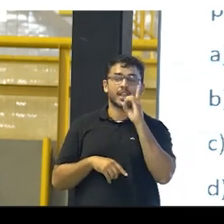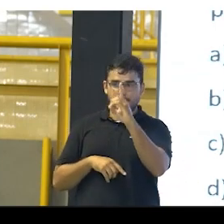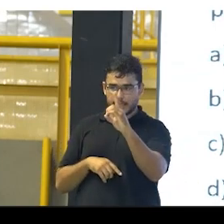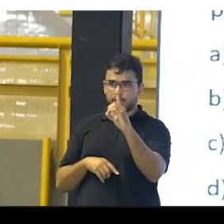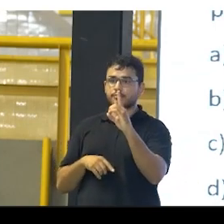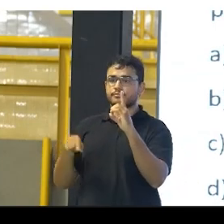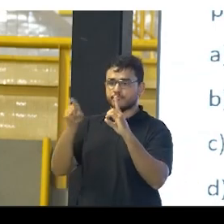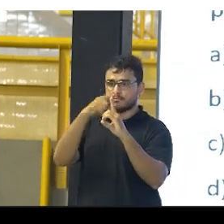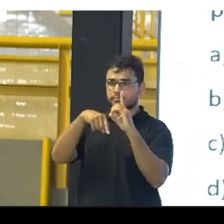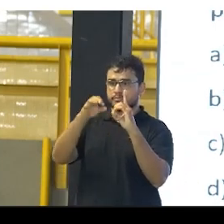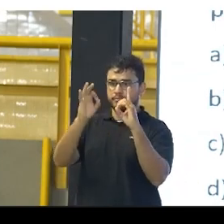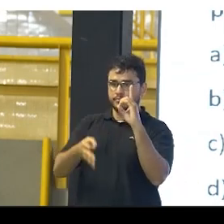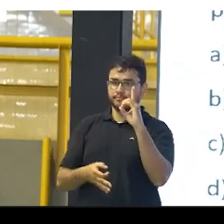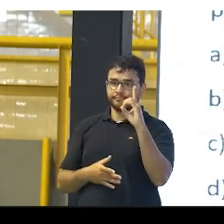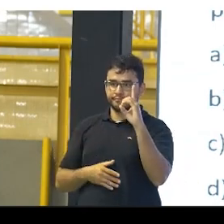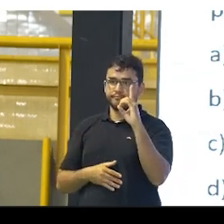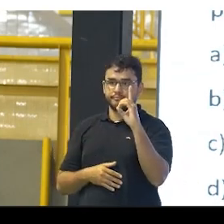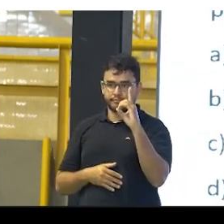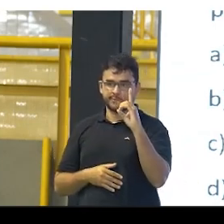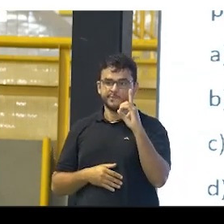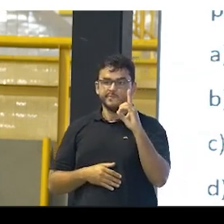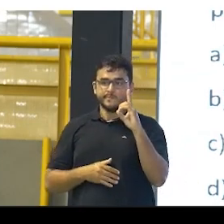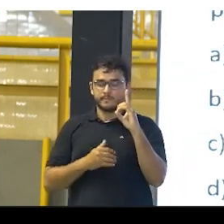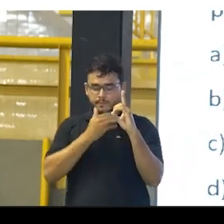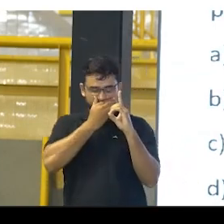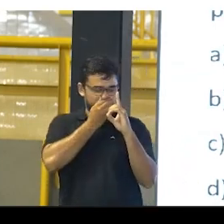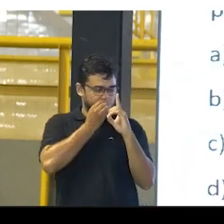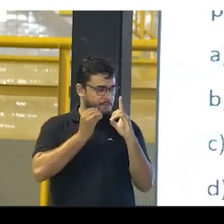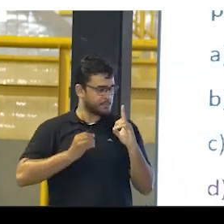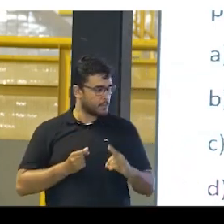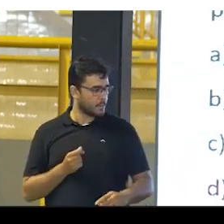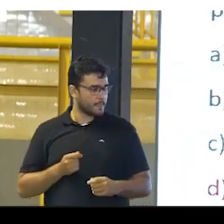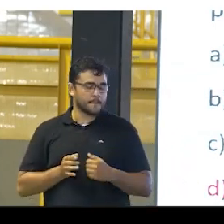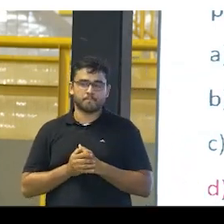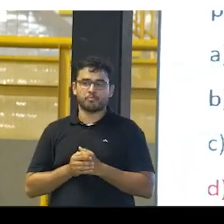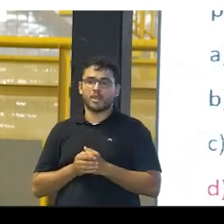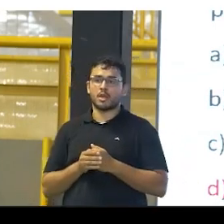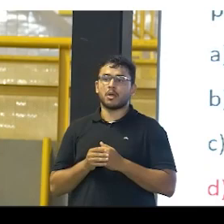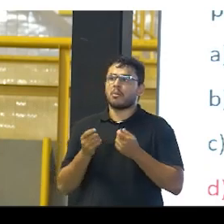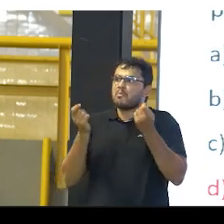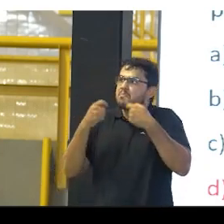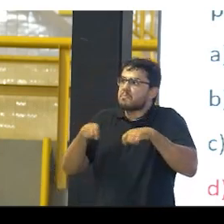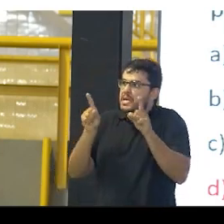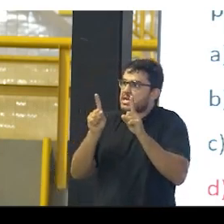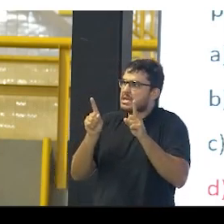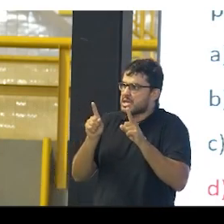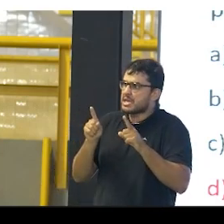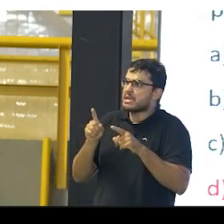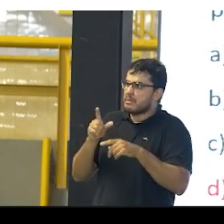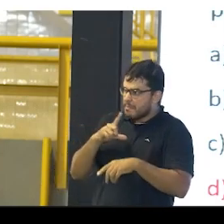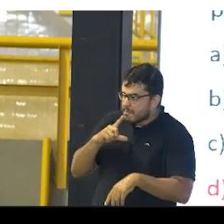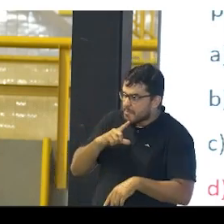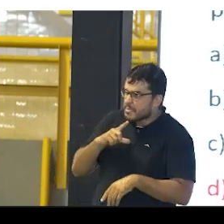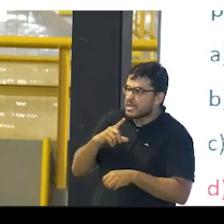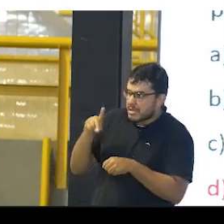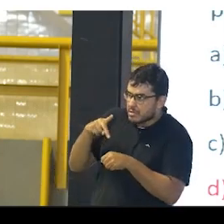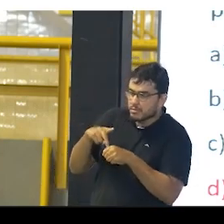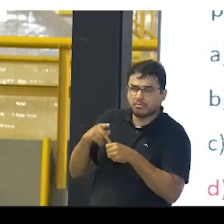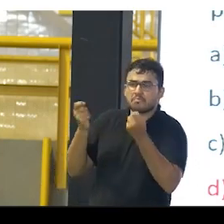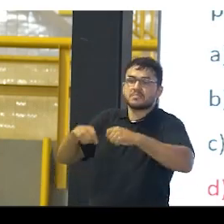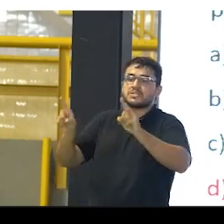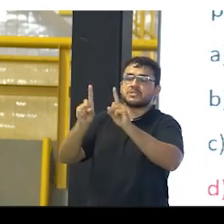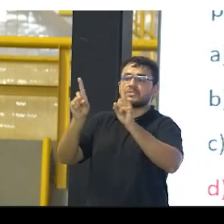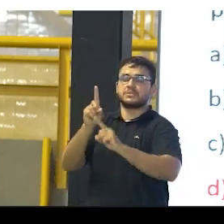de combustíveis fósseis. Elas independem das reservas de combustíveis fósseis. Então, a resposta da primeira questão, D de